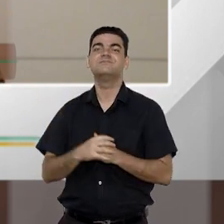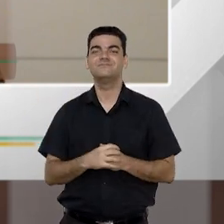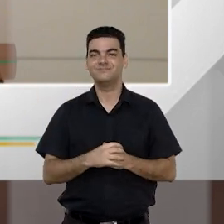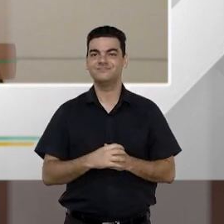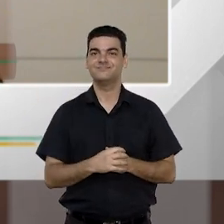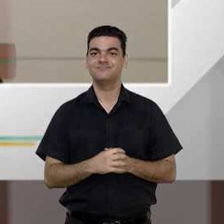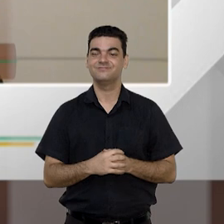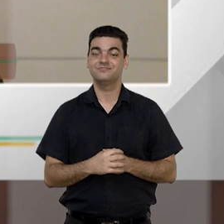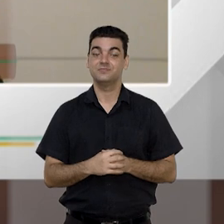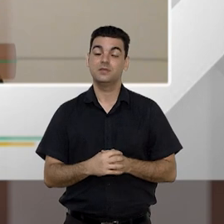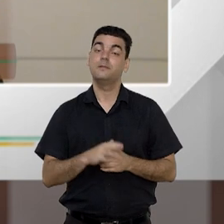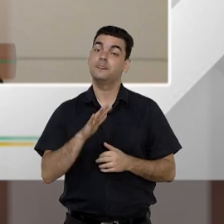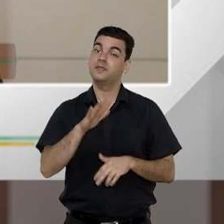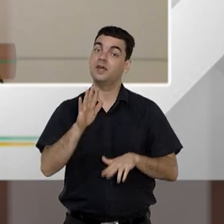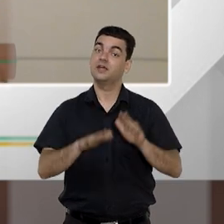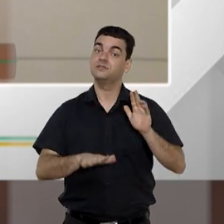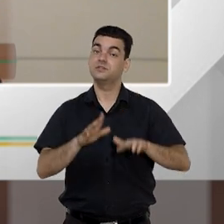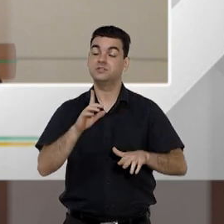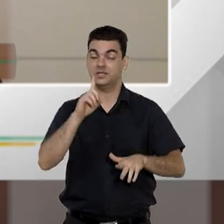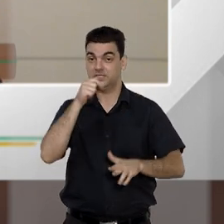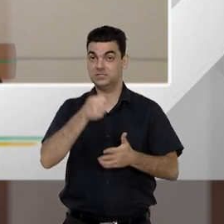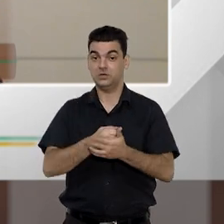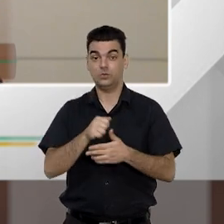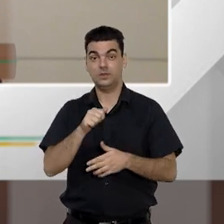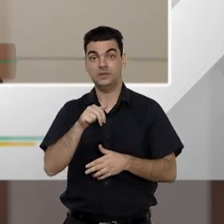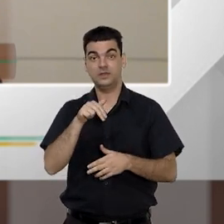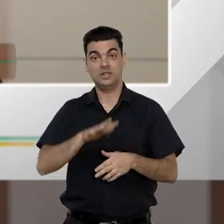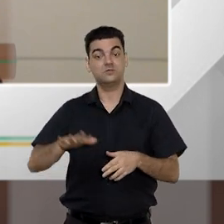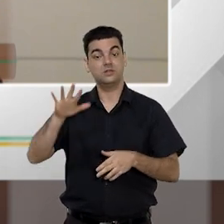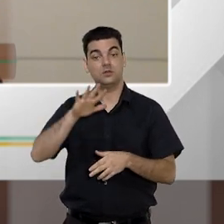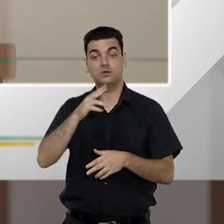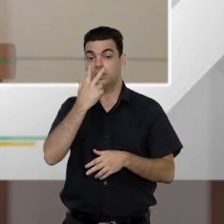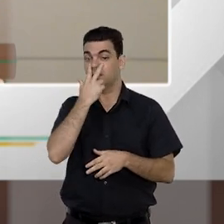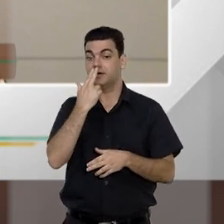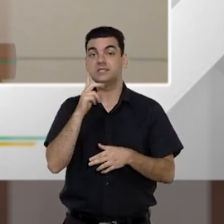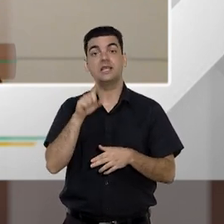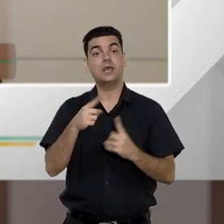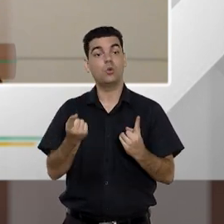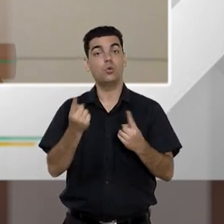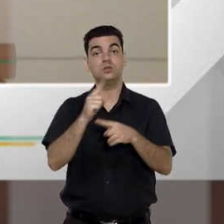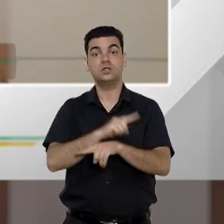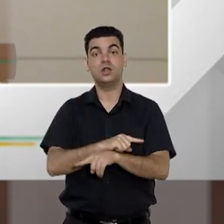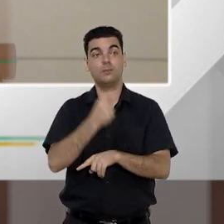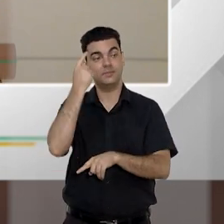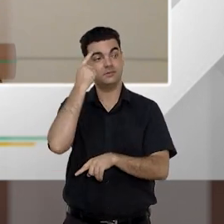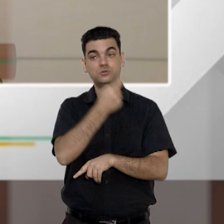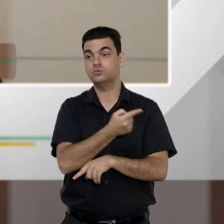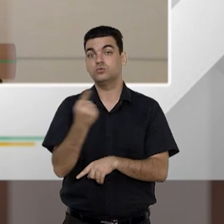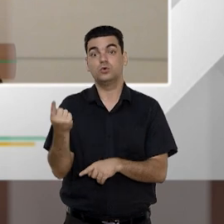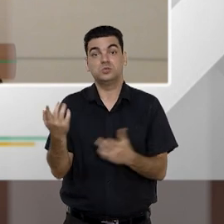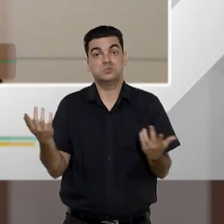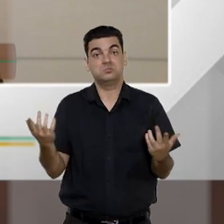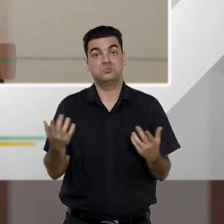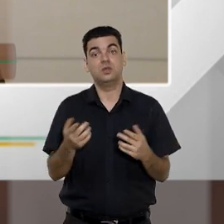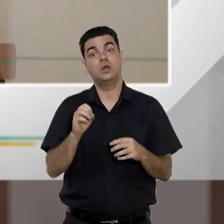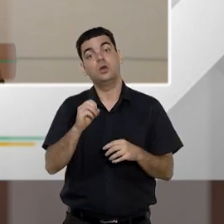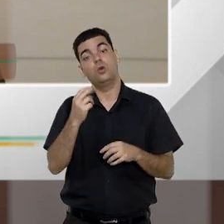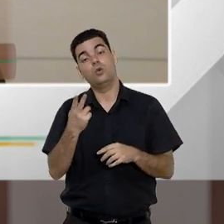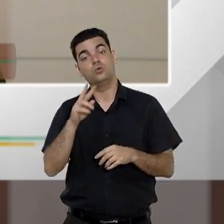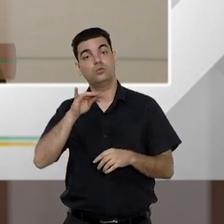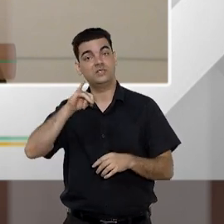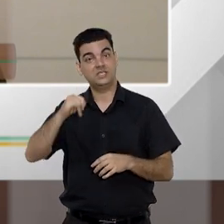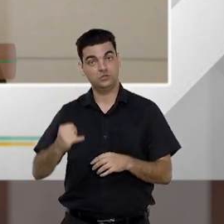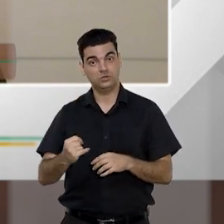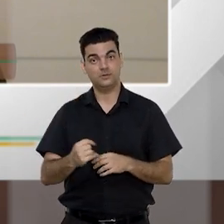relatada, mas eventualmente pode ser que a decisão da Turma Nacional de Uniformização permaneça contrária à interpretação